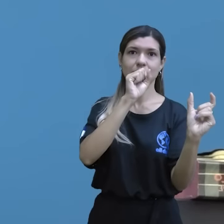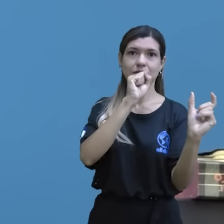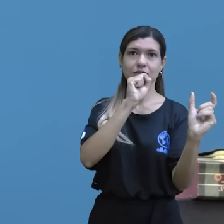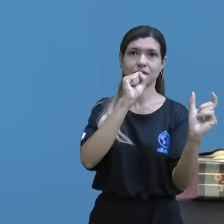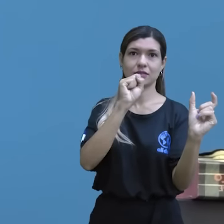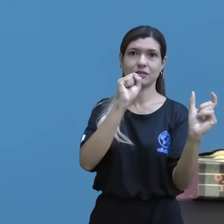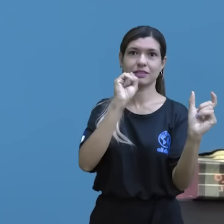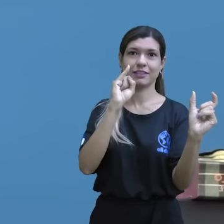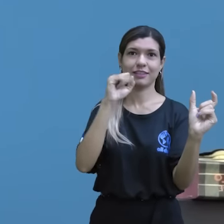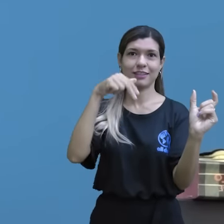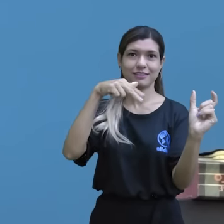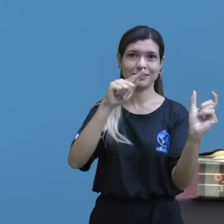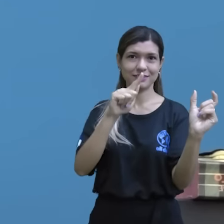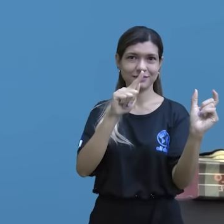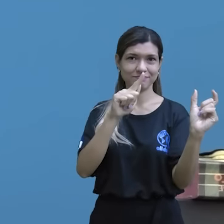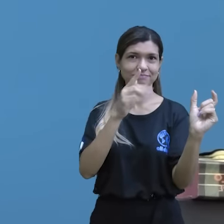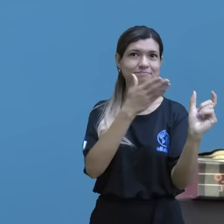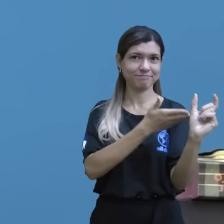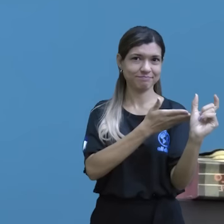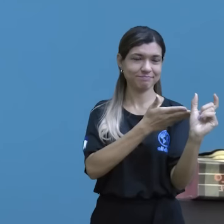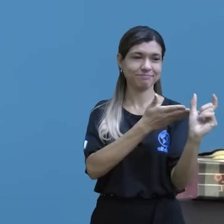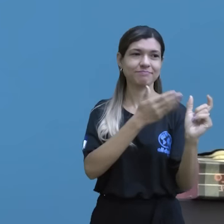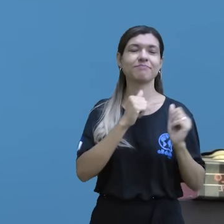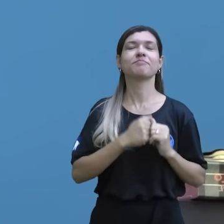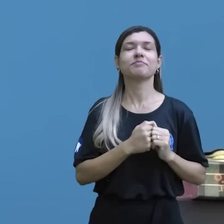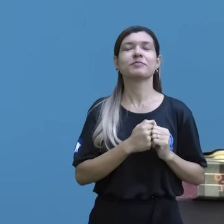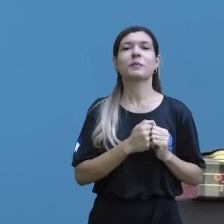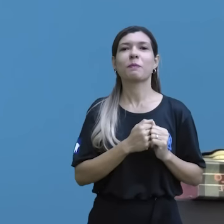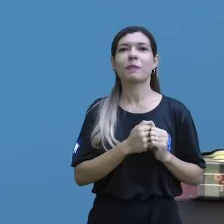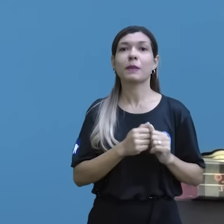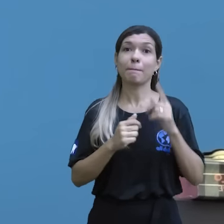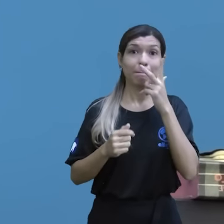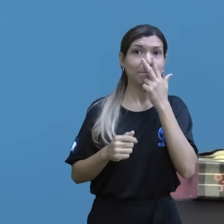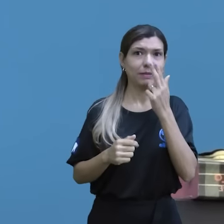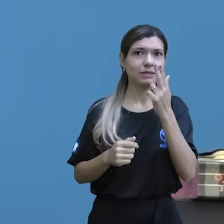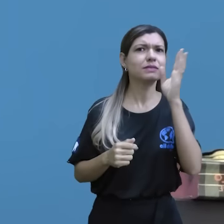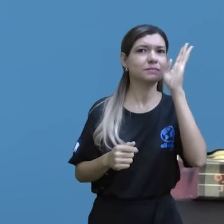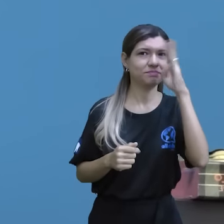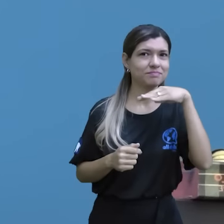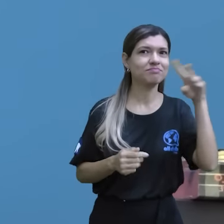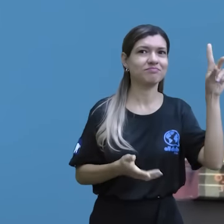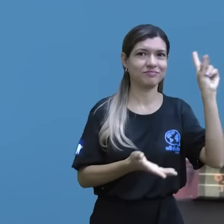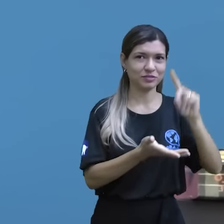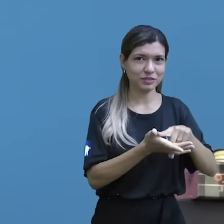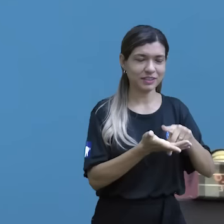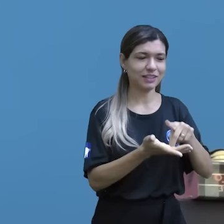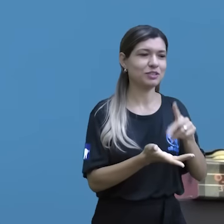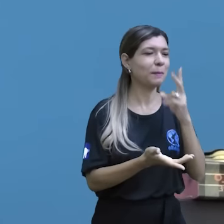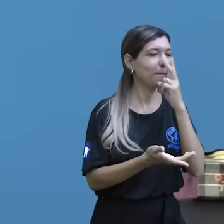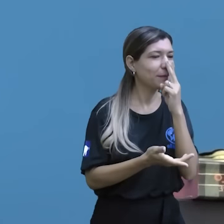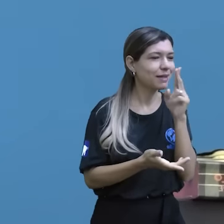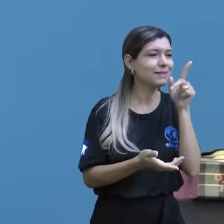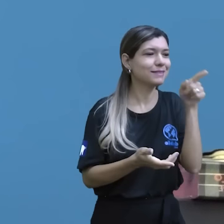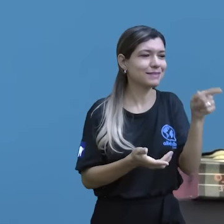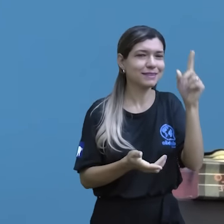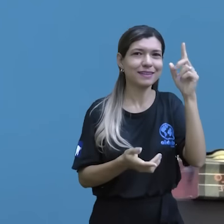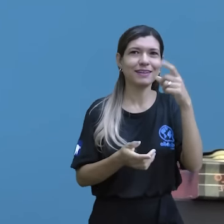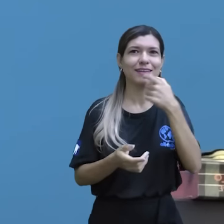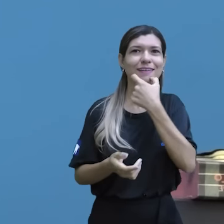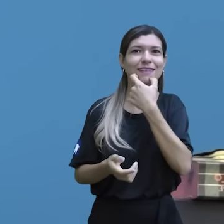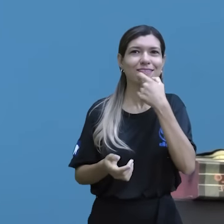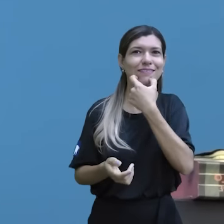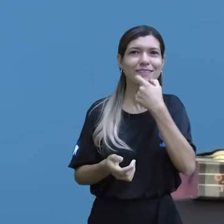norte-americano na família. O pior ainda é a mãe do Cassie Jones. Cassie Jones é descrito por Lima como um branquelo,